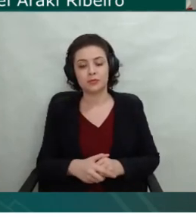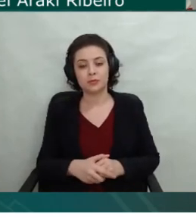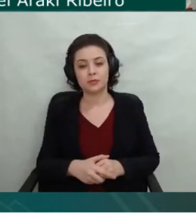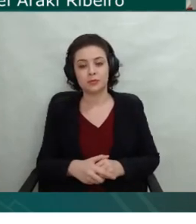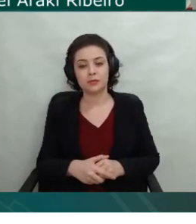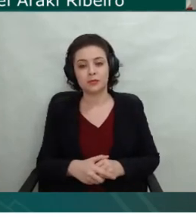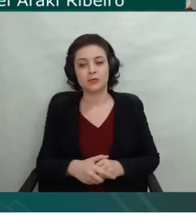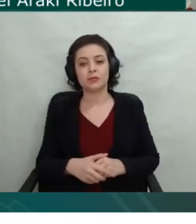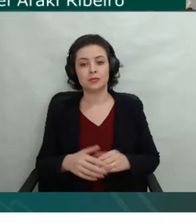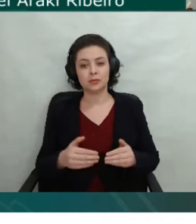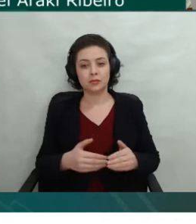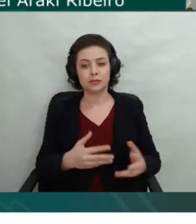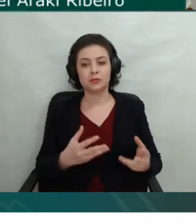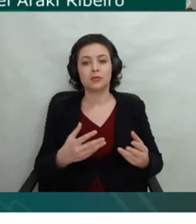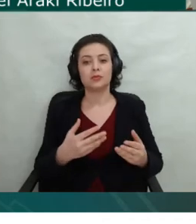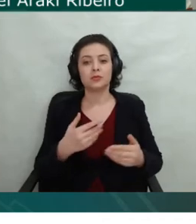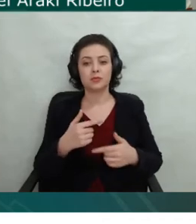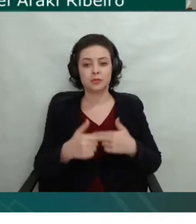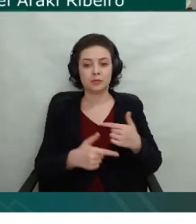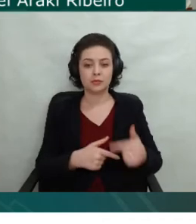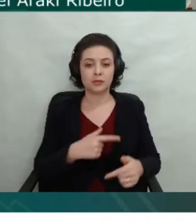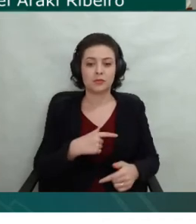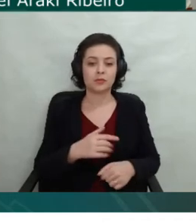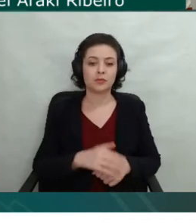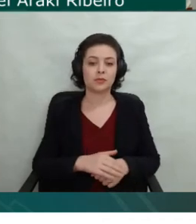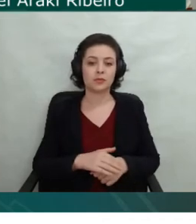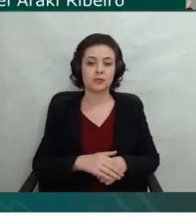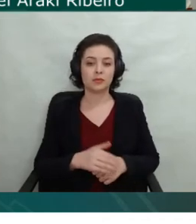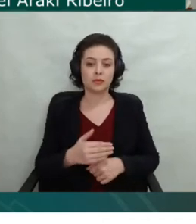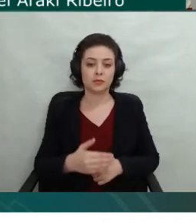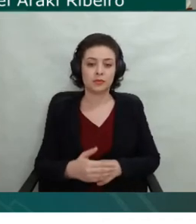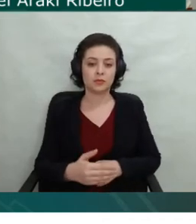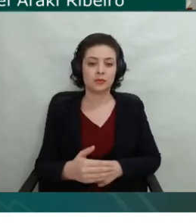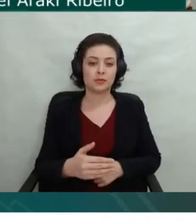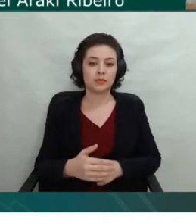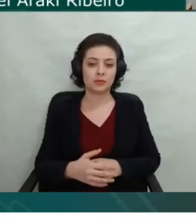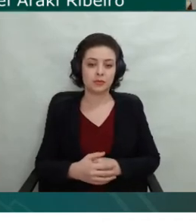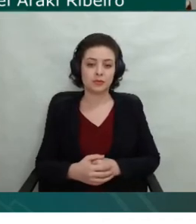que o Camilo vai falar dos efeitos em águas